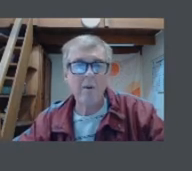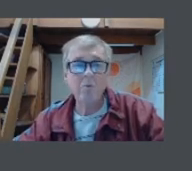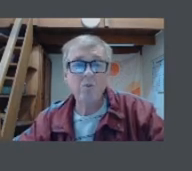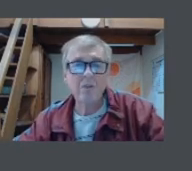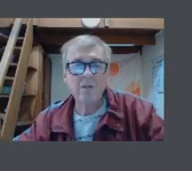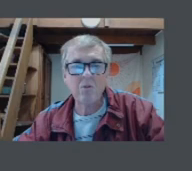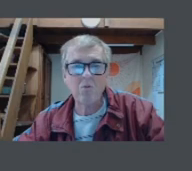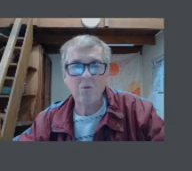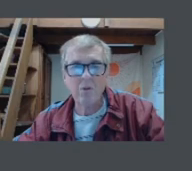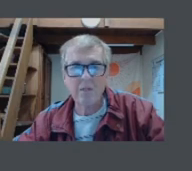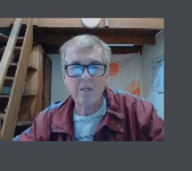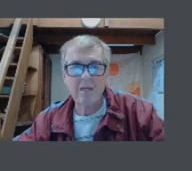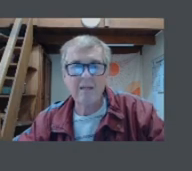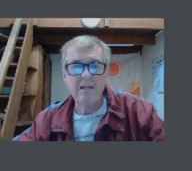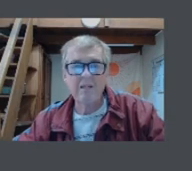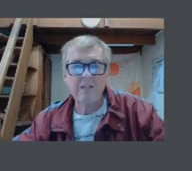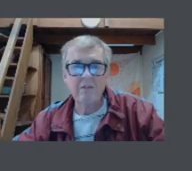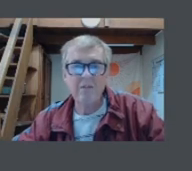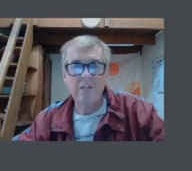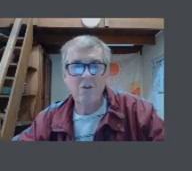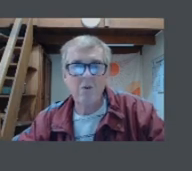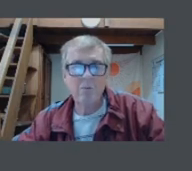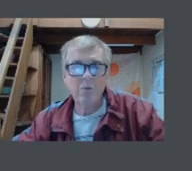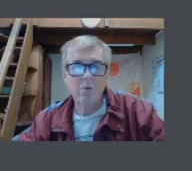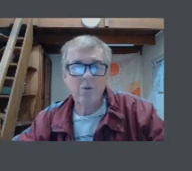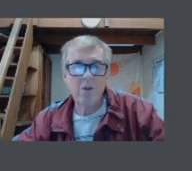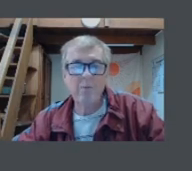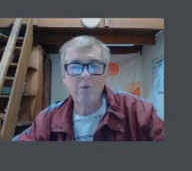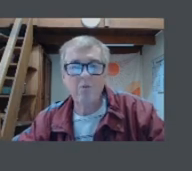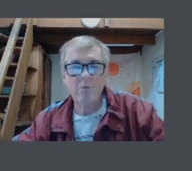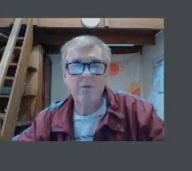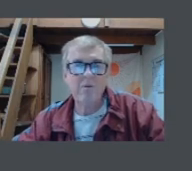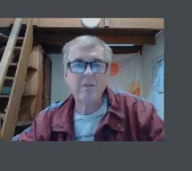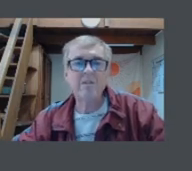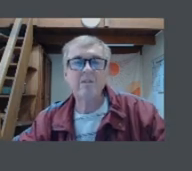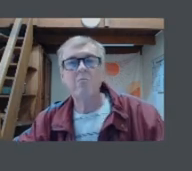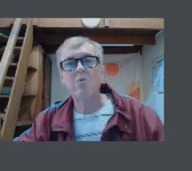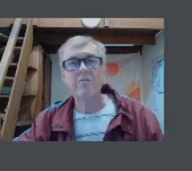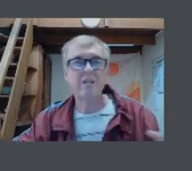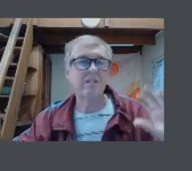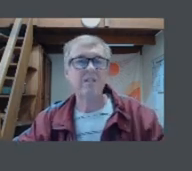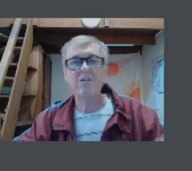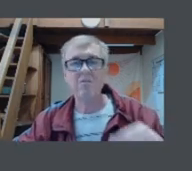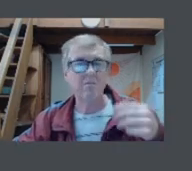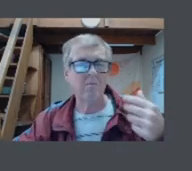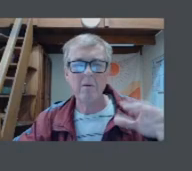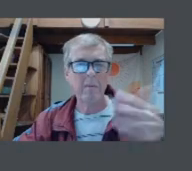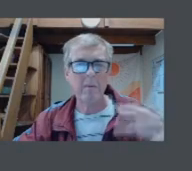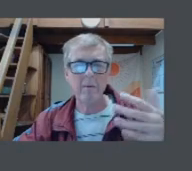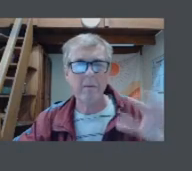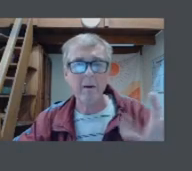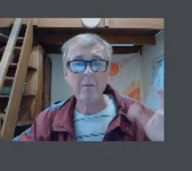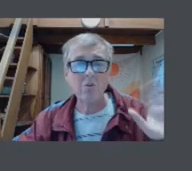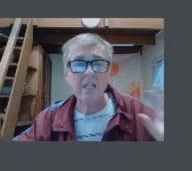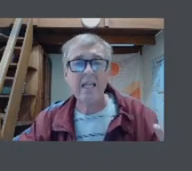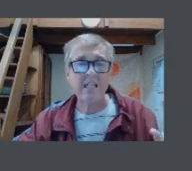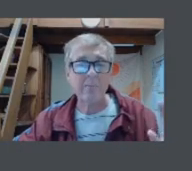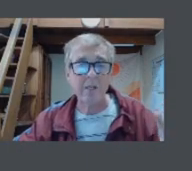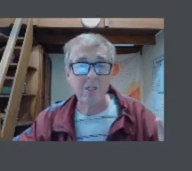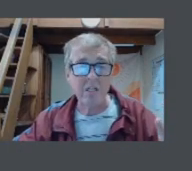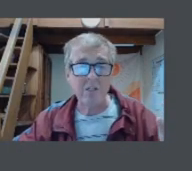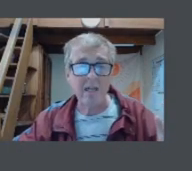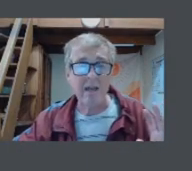enfim tem uma porção de coisas 110 quilômetros por hora para tomar frente assim modificação da vovó